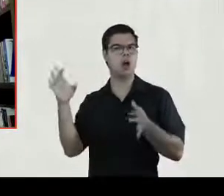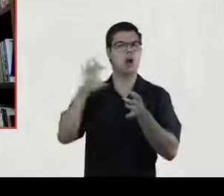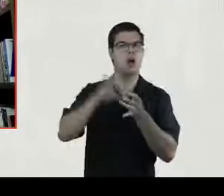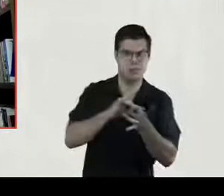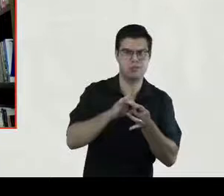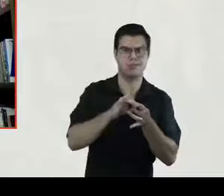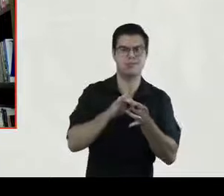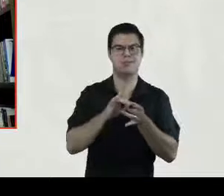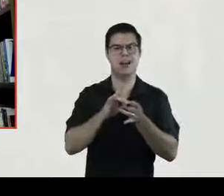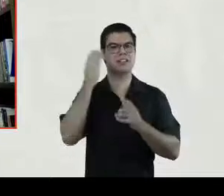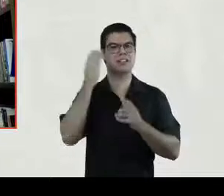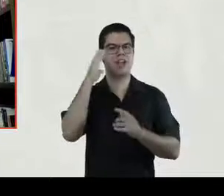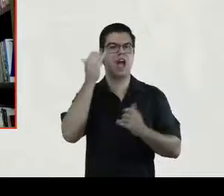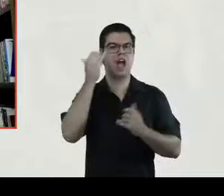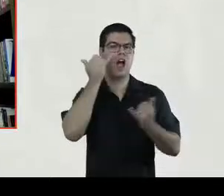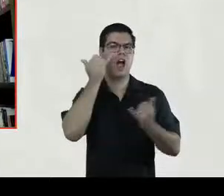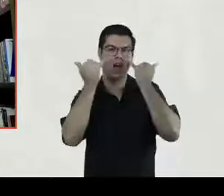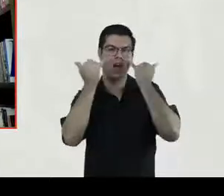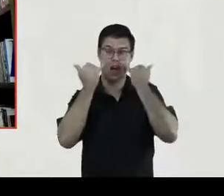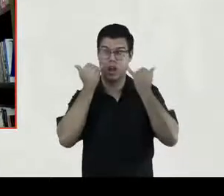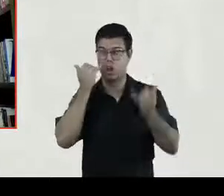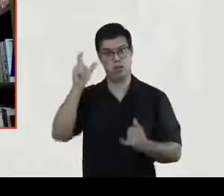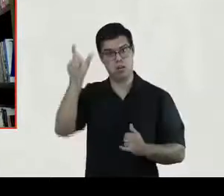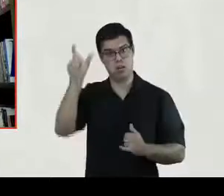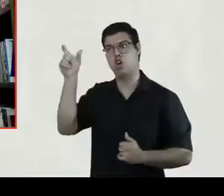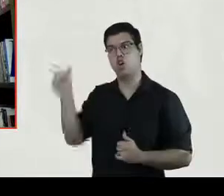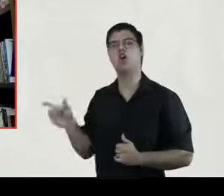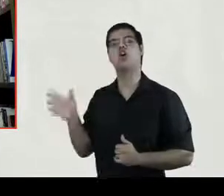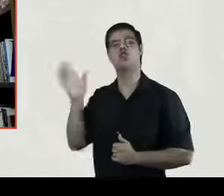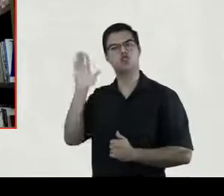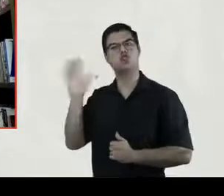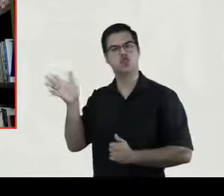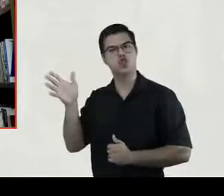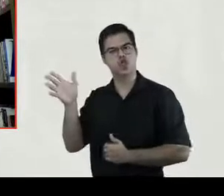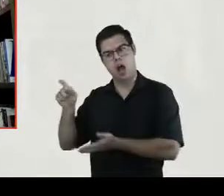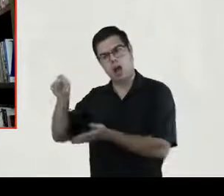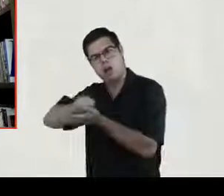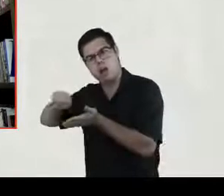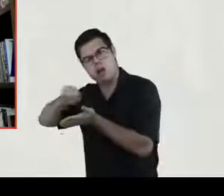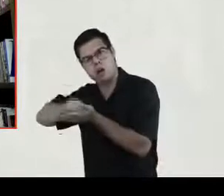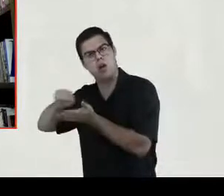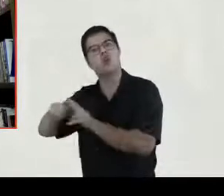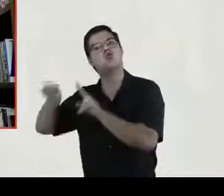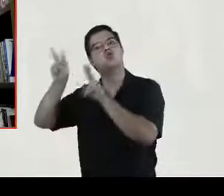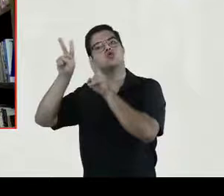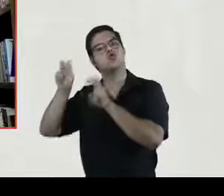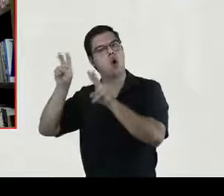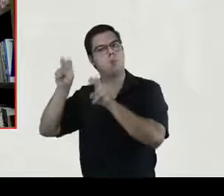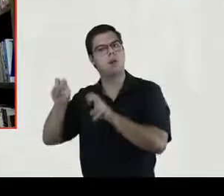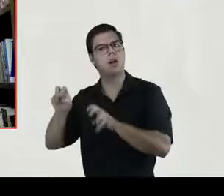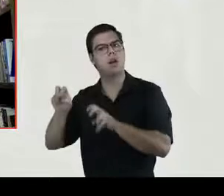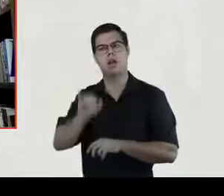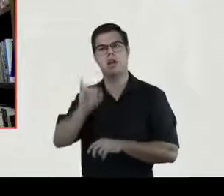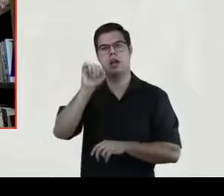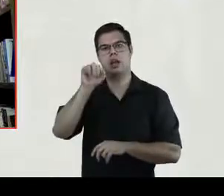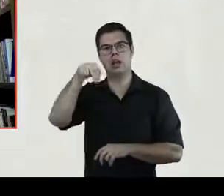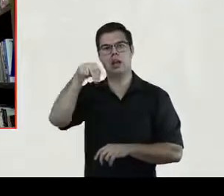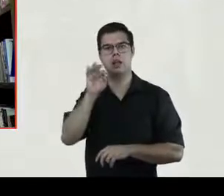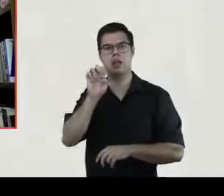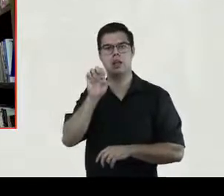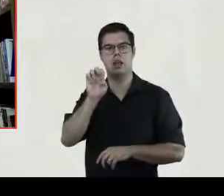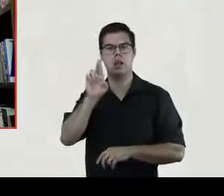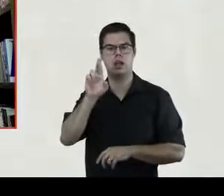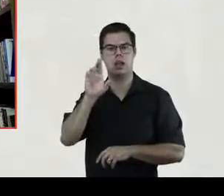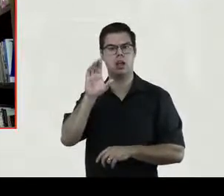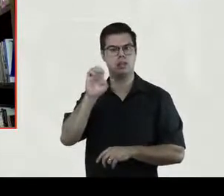são pesquisadoras da ciência da informação, e já tem alguma produção que falam sobre a interseção da ciência da informação